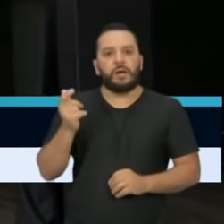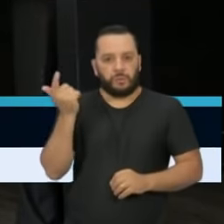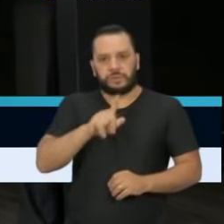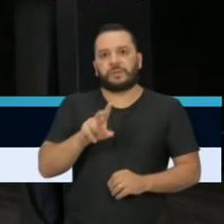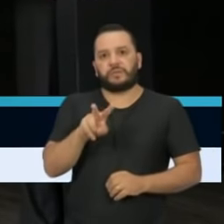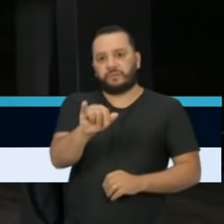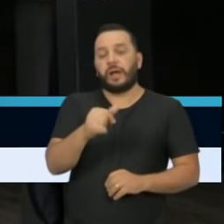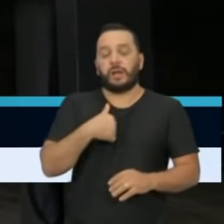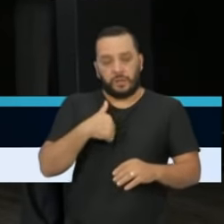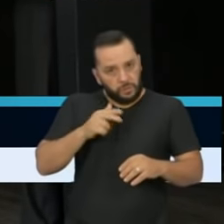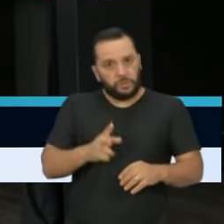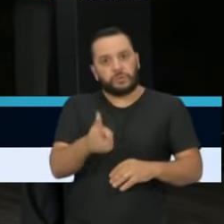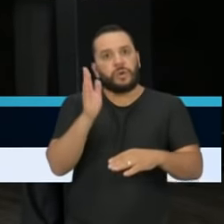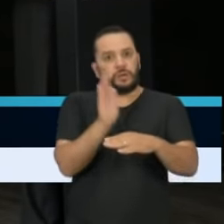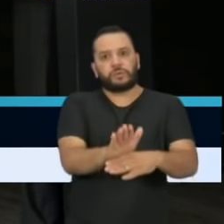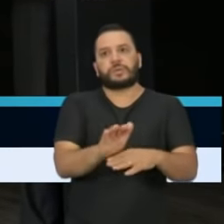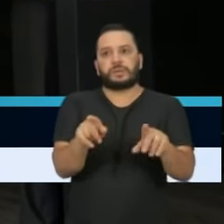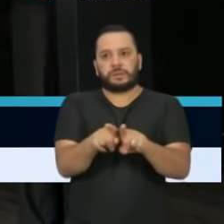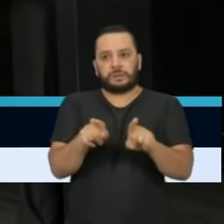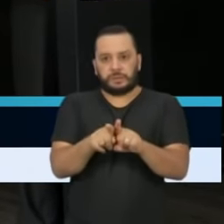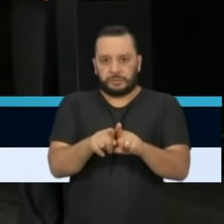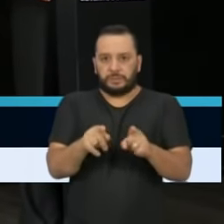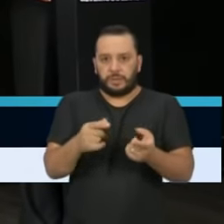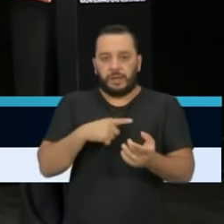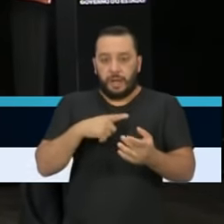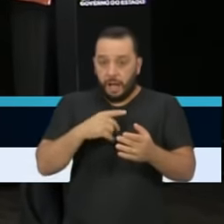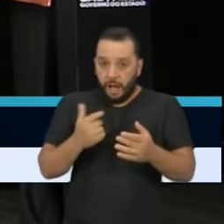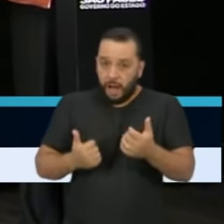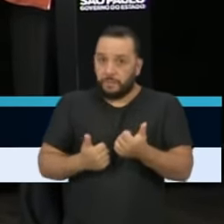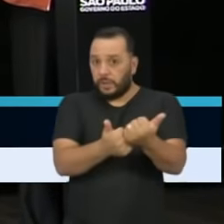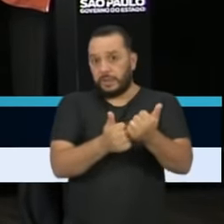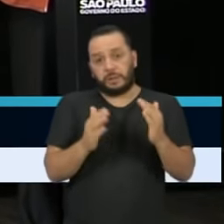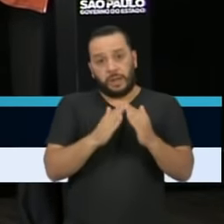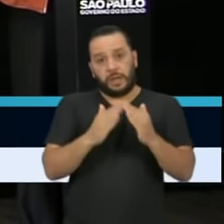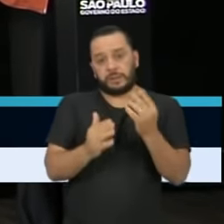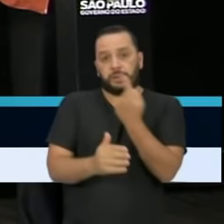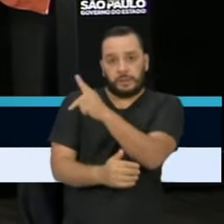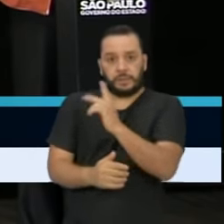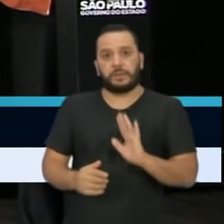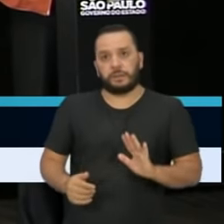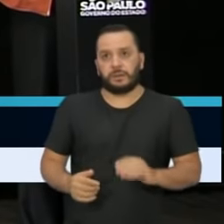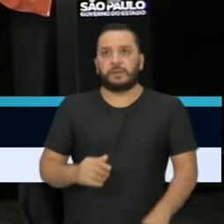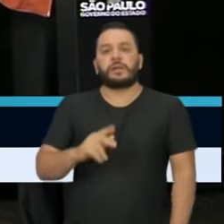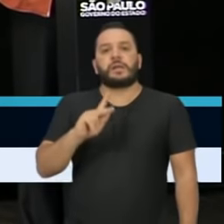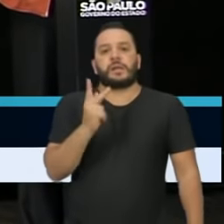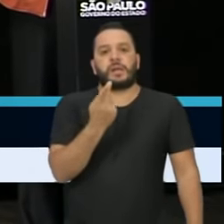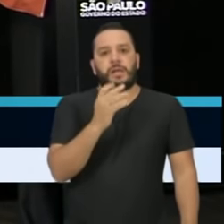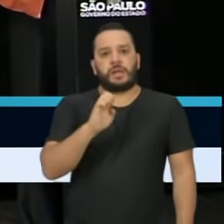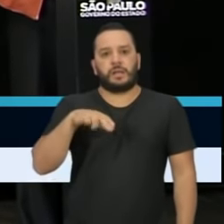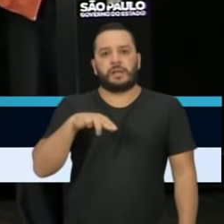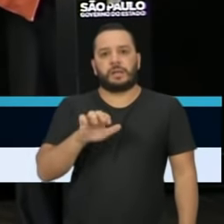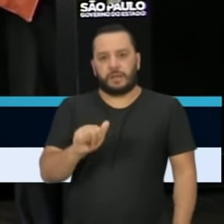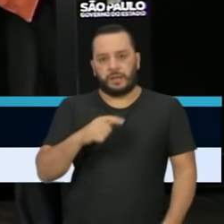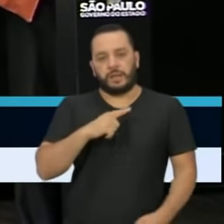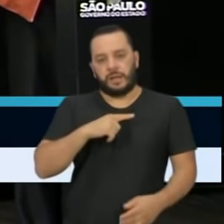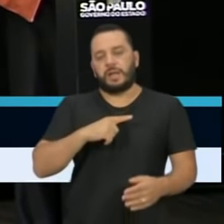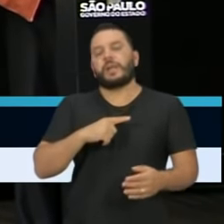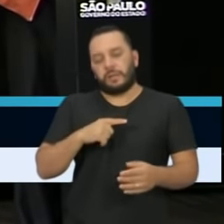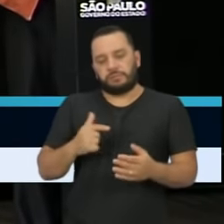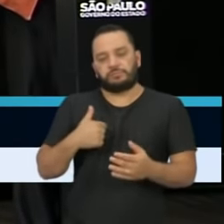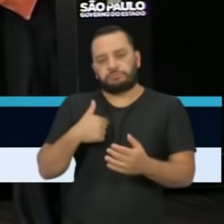e apoiando a partir da sua residência. Doutora Helena, além de cumprimentá-la, a senhora está dando continuidade ao trabalho